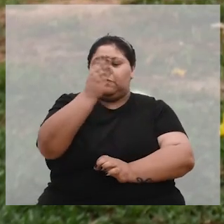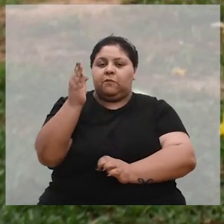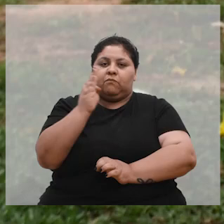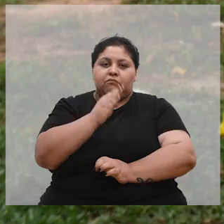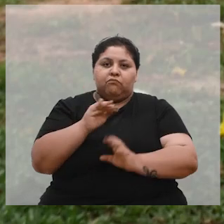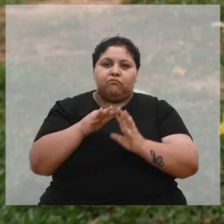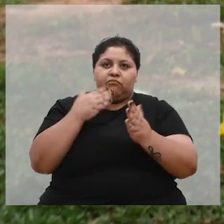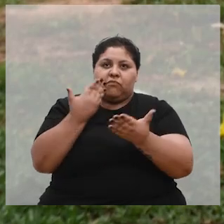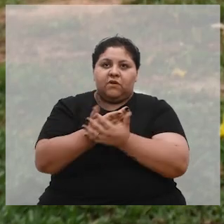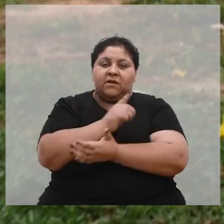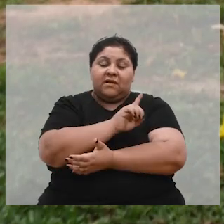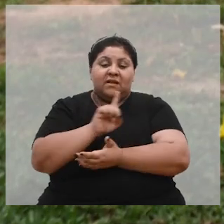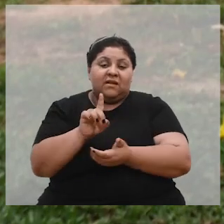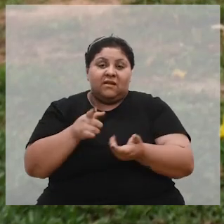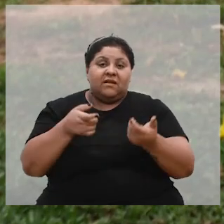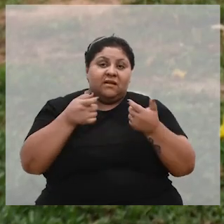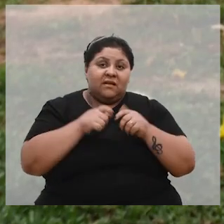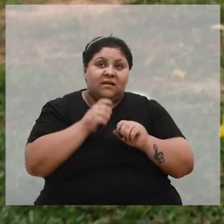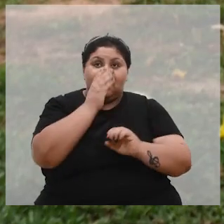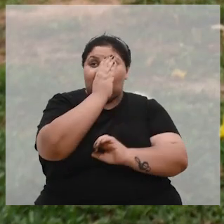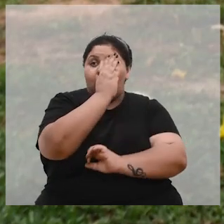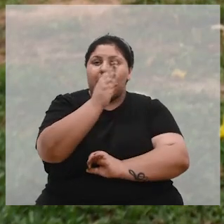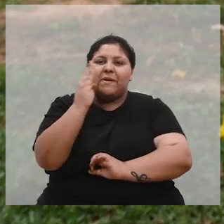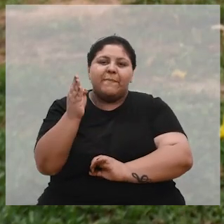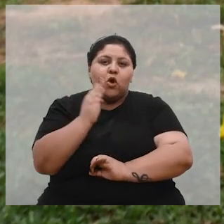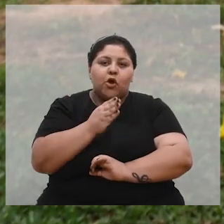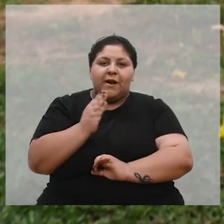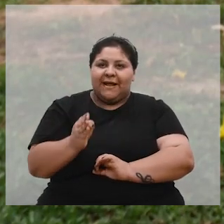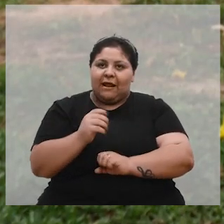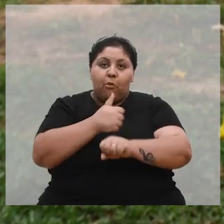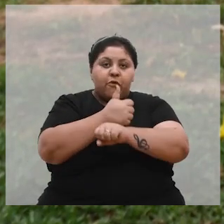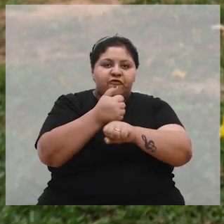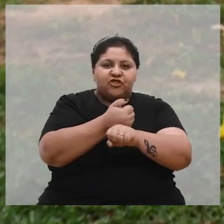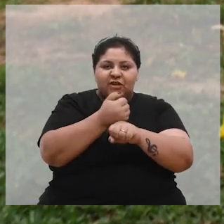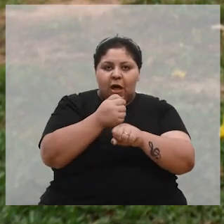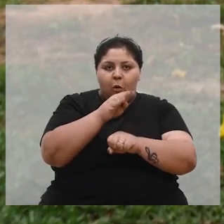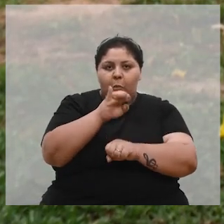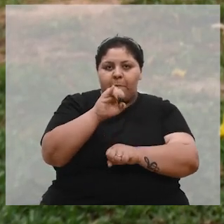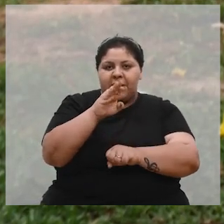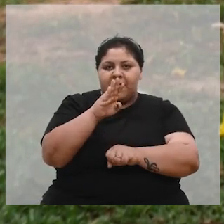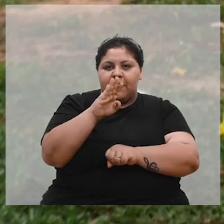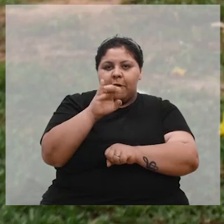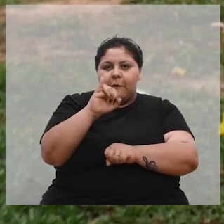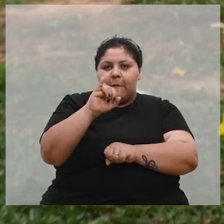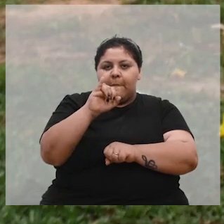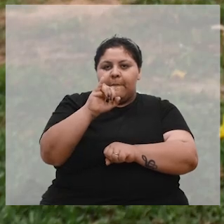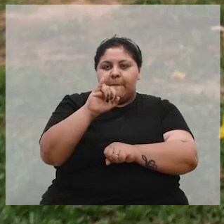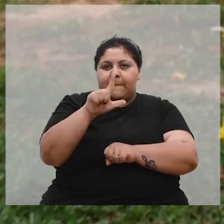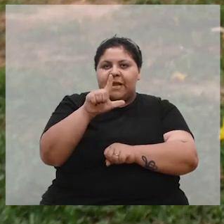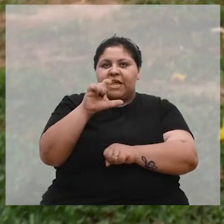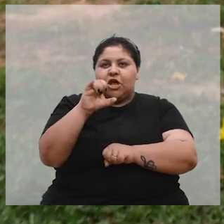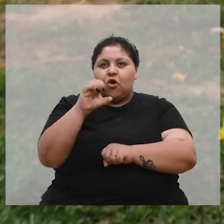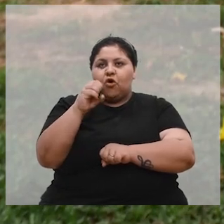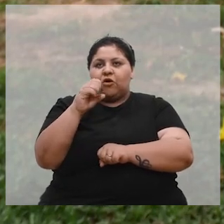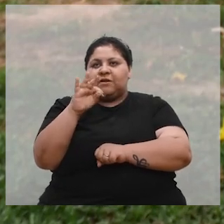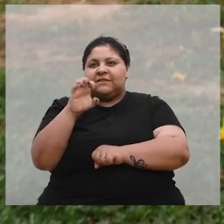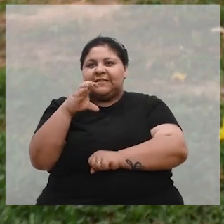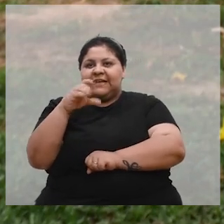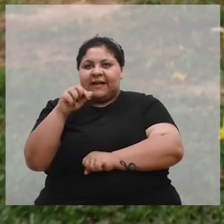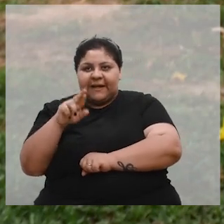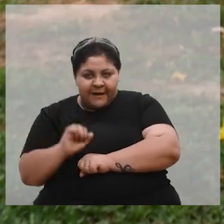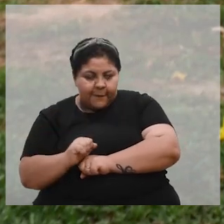nas bibliotecas escolares e não necessariamente bibliotecários. Então, o que acontece, Fábio? Se nós não